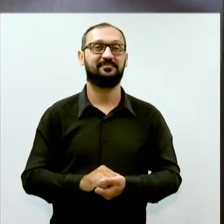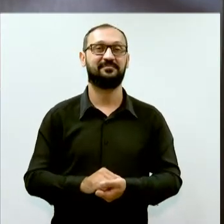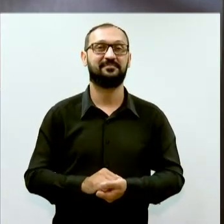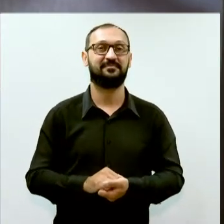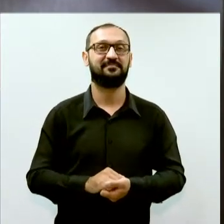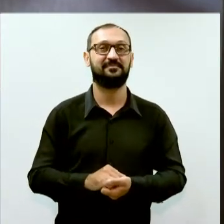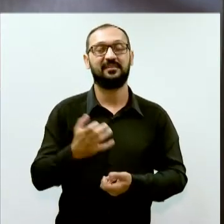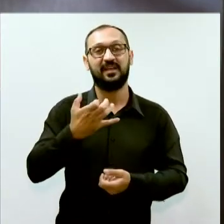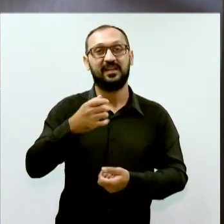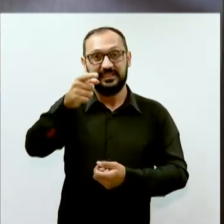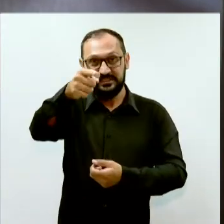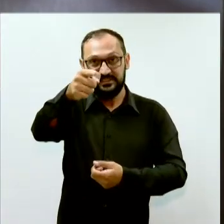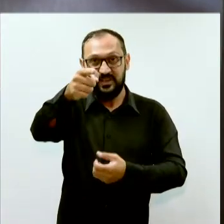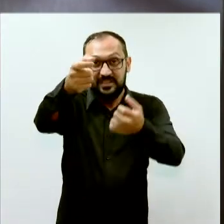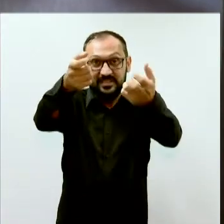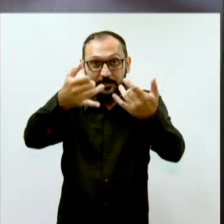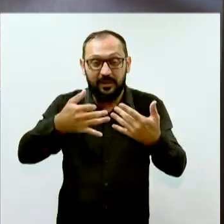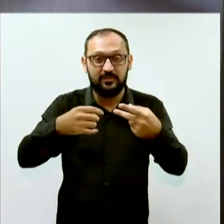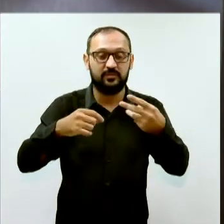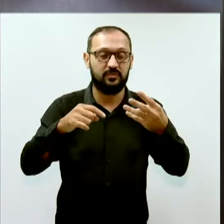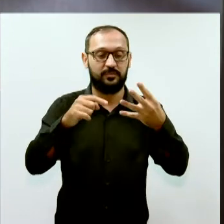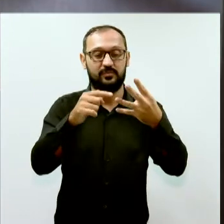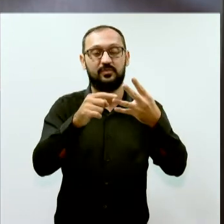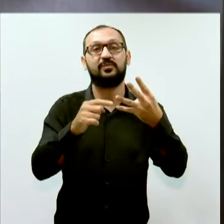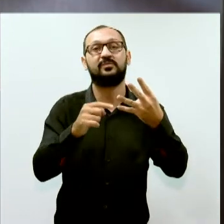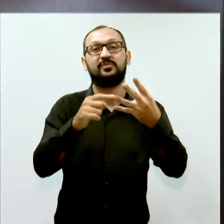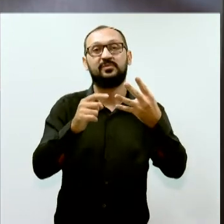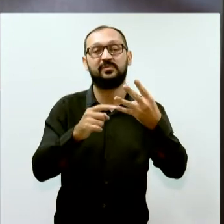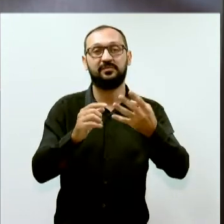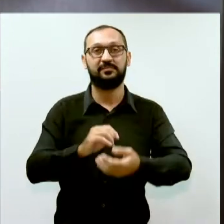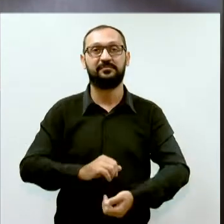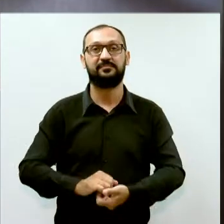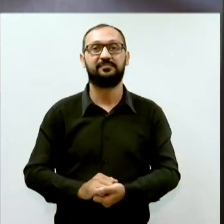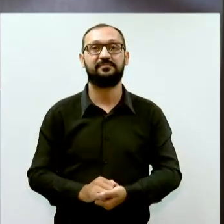Queria que a senhora também falasse sobre os outros dois.